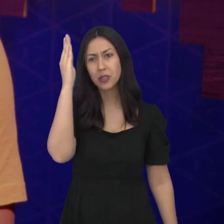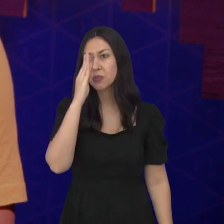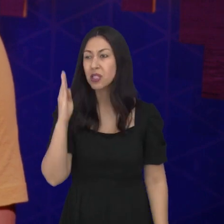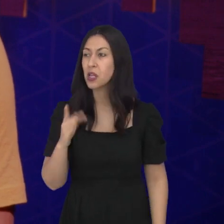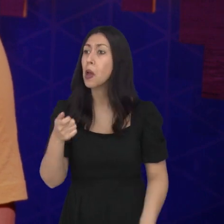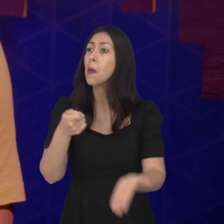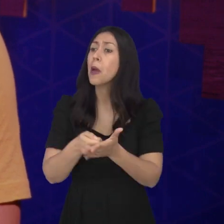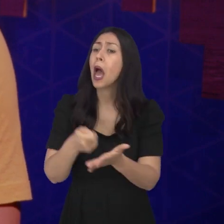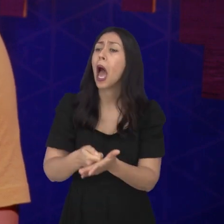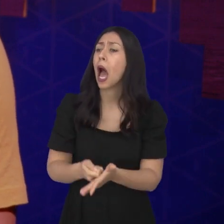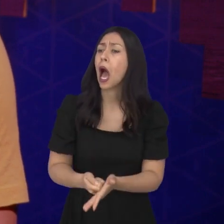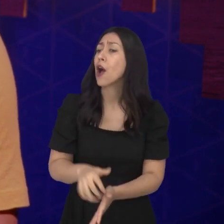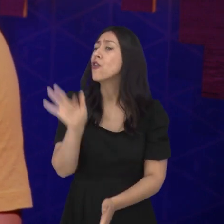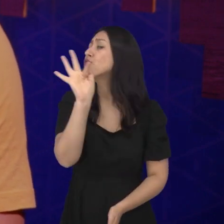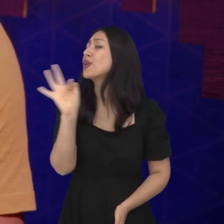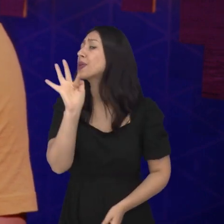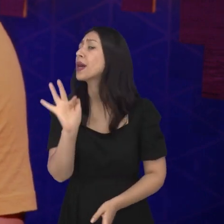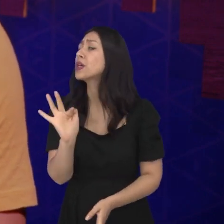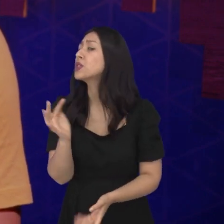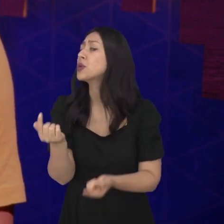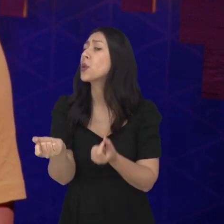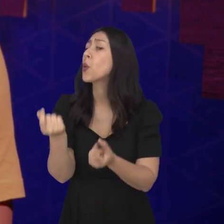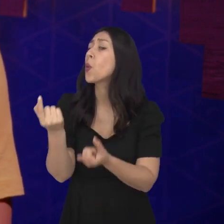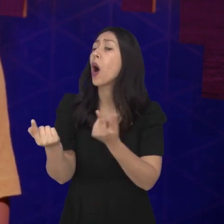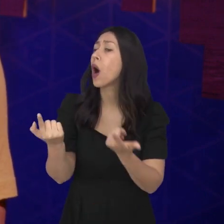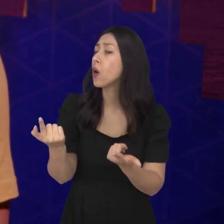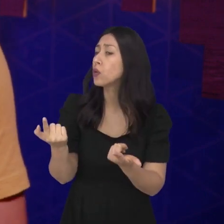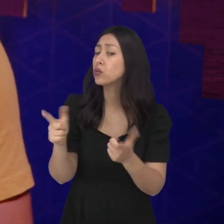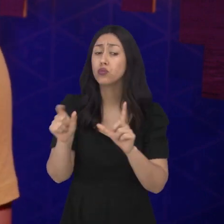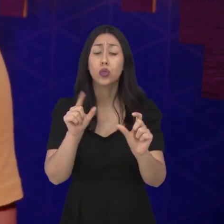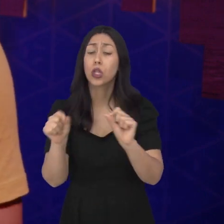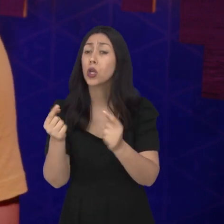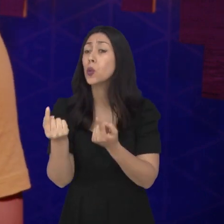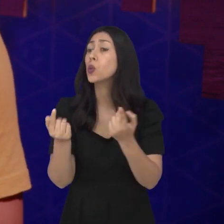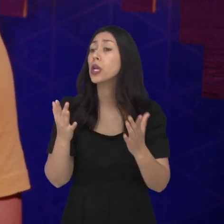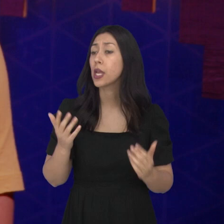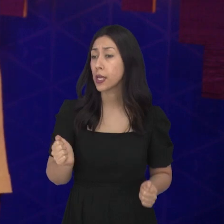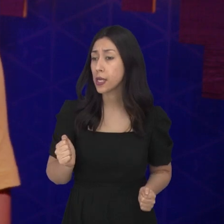para tipo, para qual faculdade você vai fazer, para onde você vai